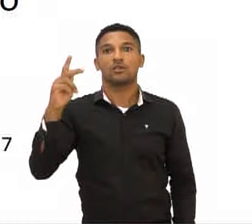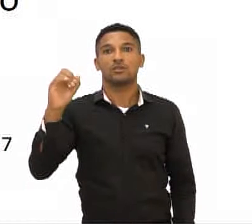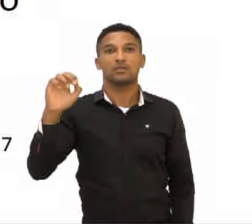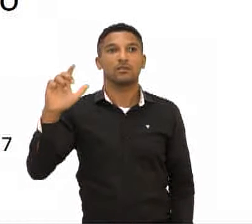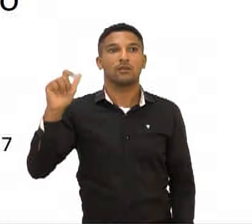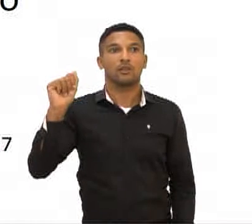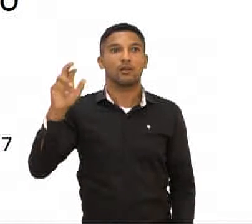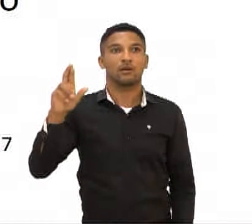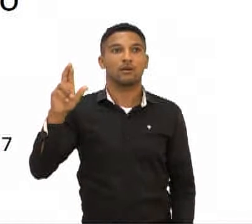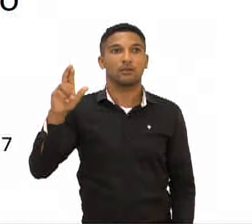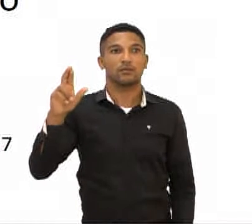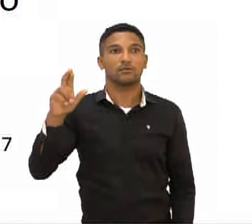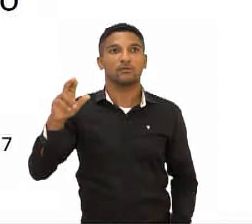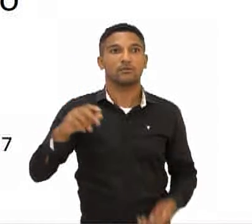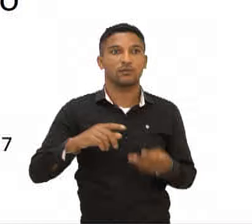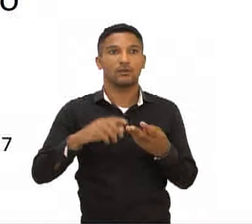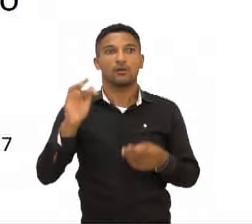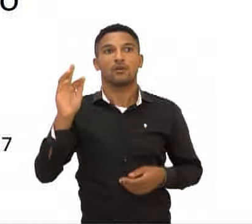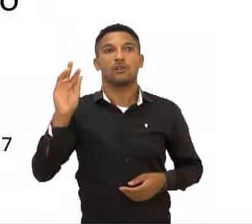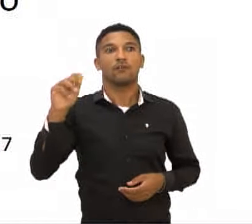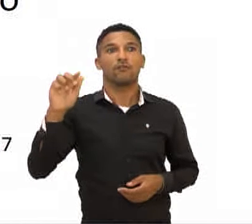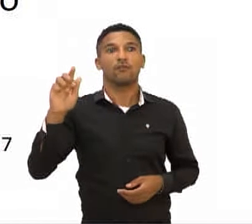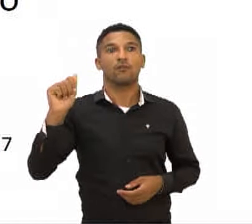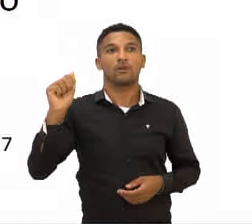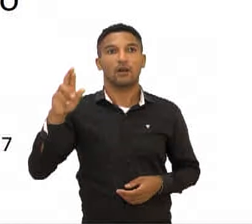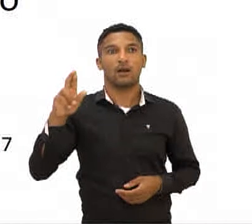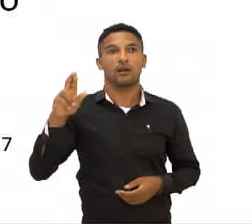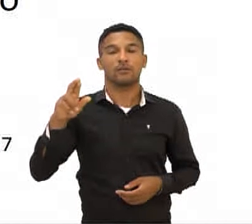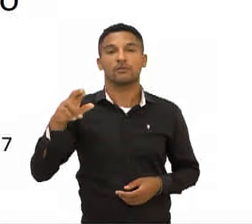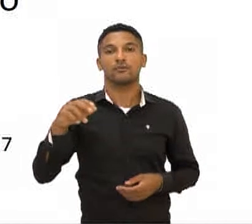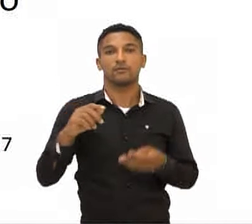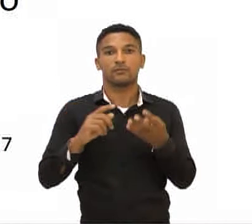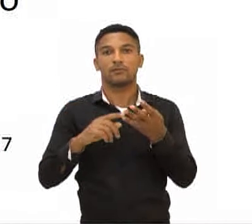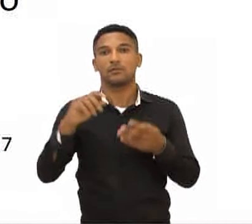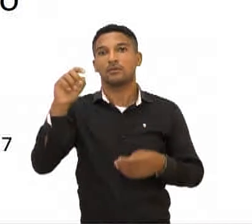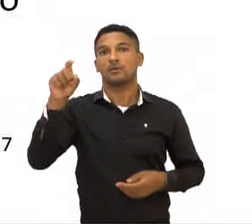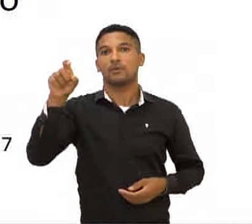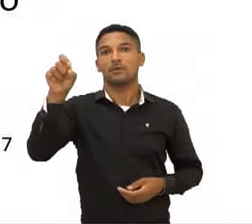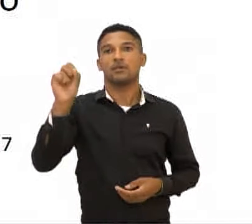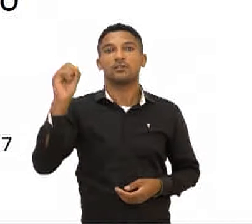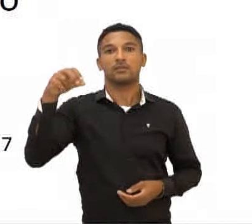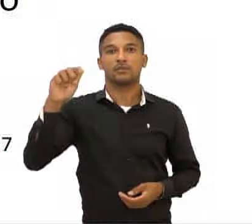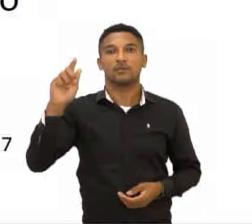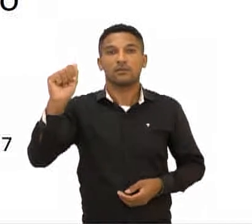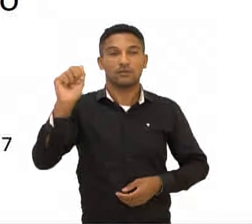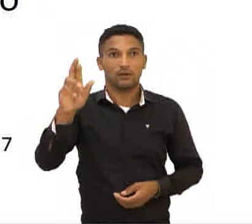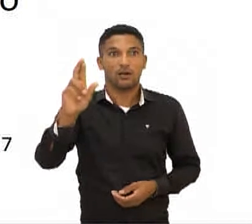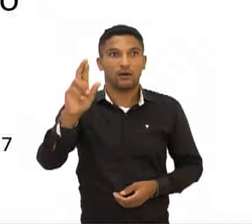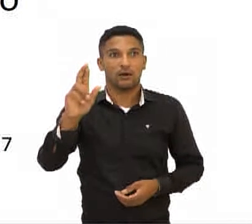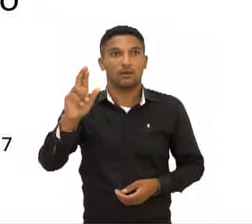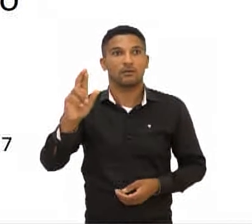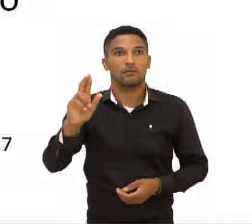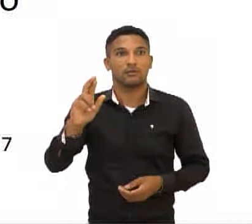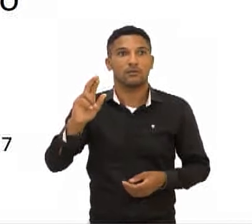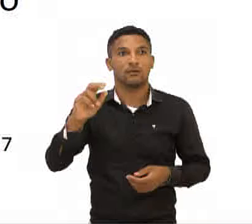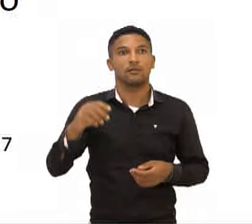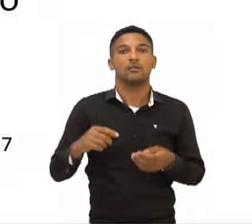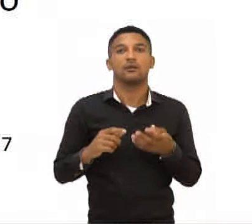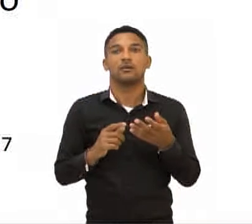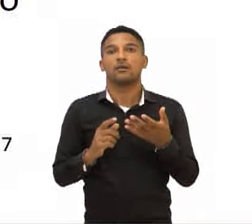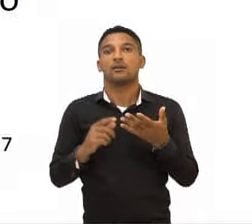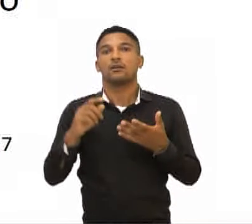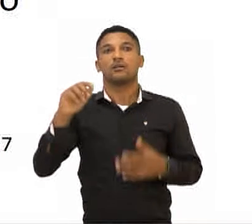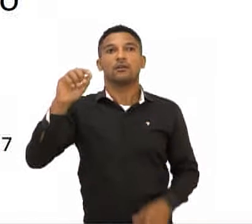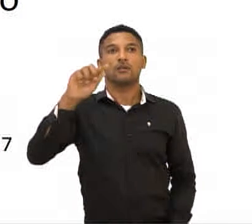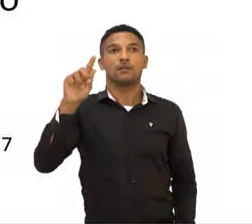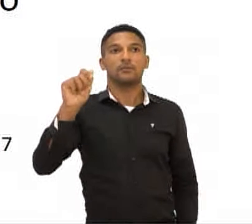quitanda, quitute, sunga e tanga, os adjetivos capenga, dengoso, encabulado, isonzo